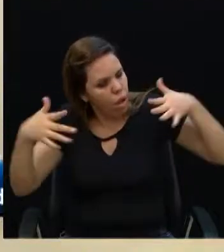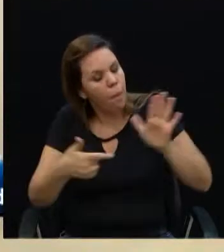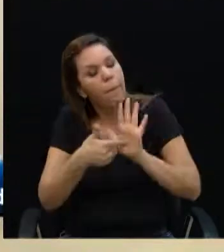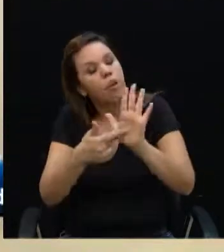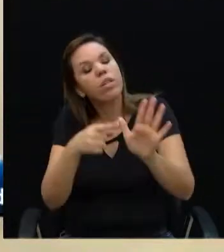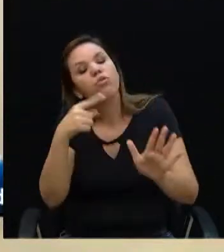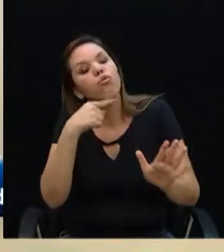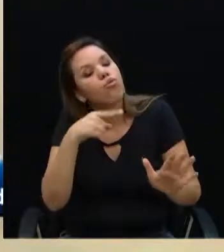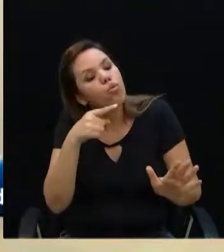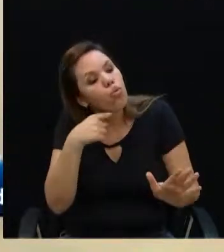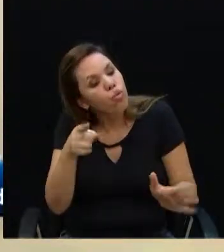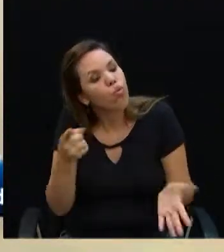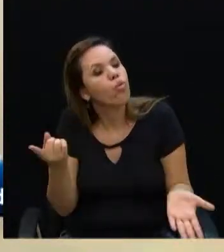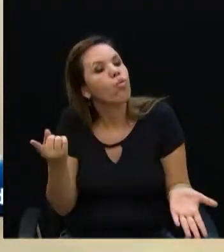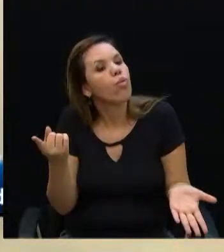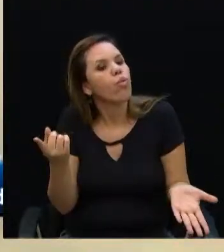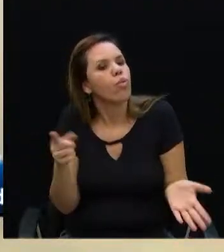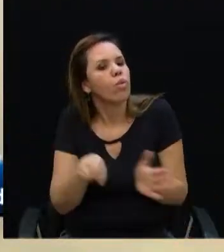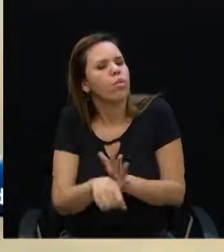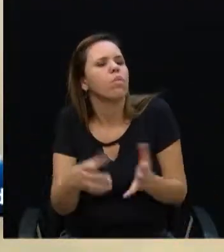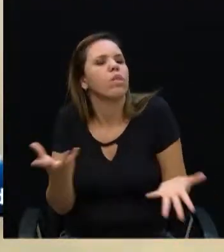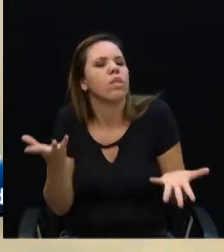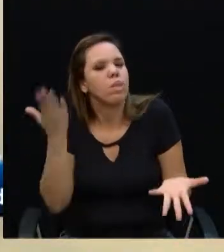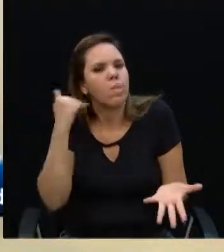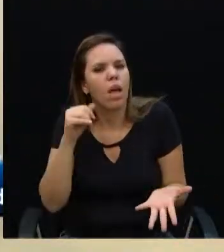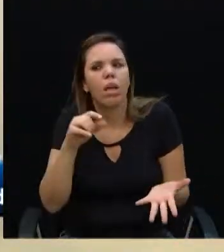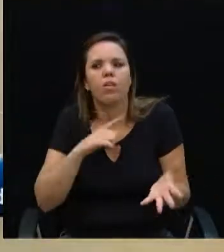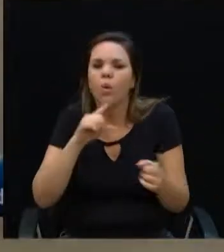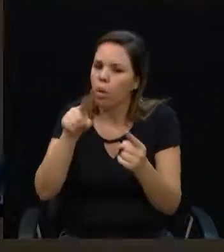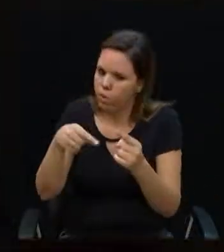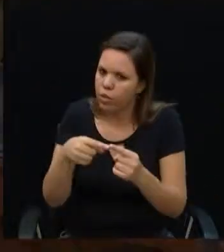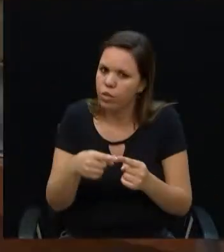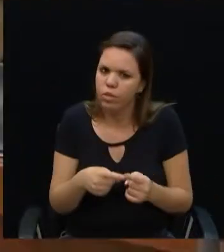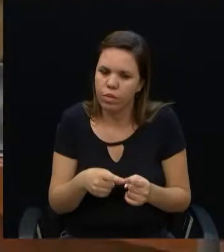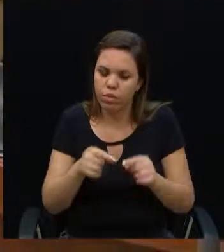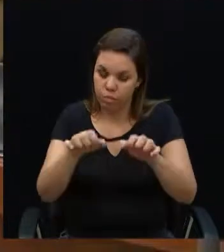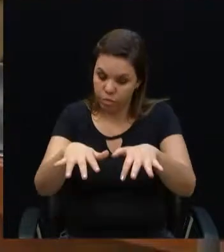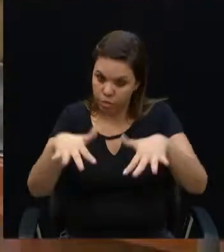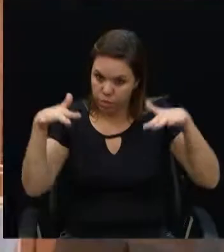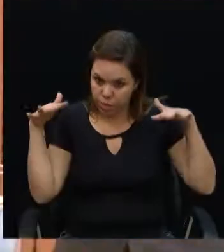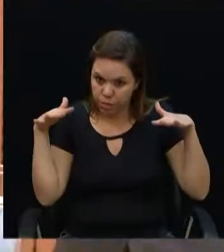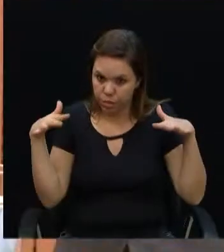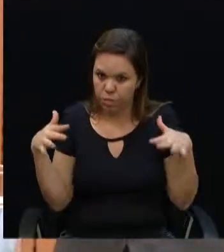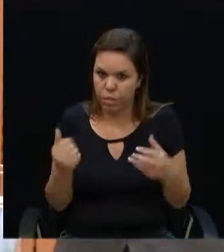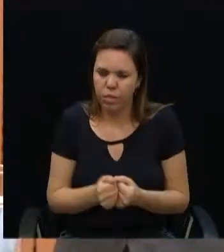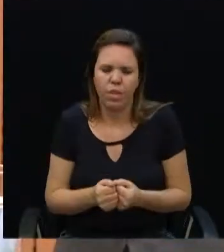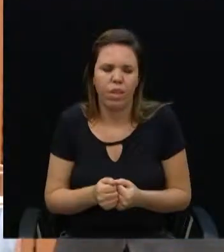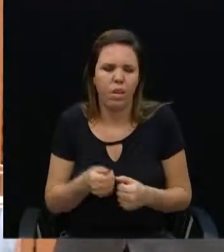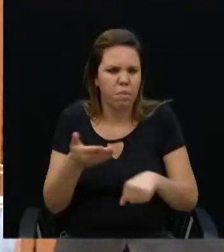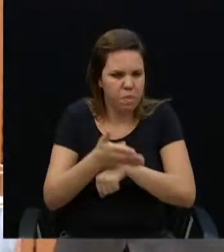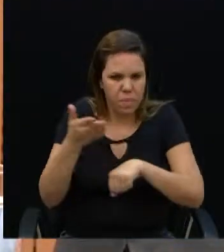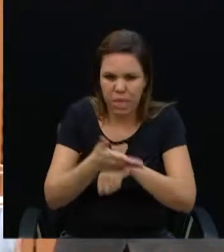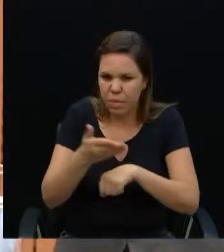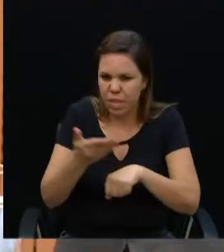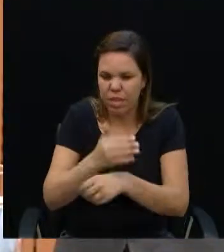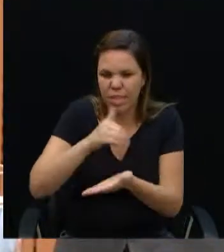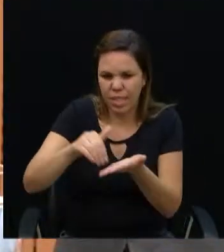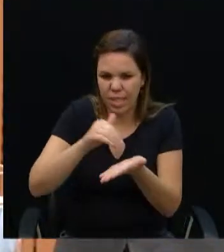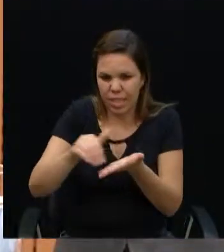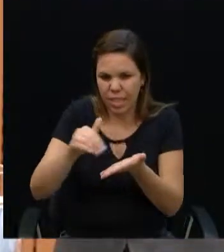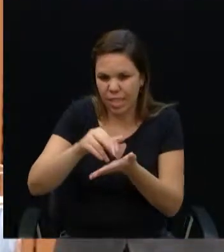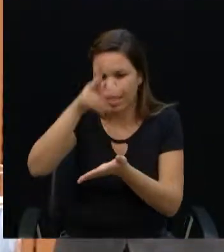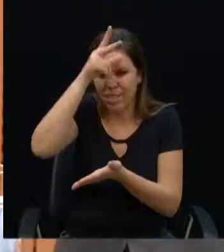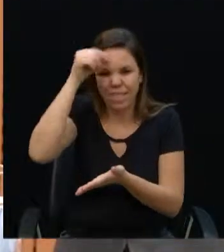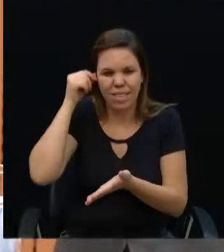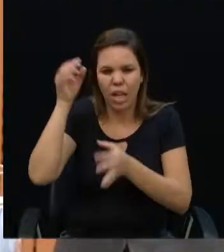seus questionamentos, as suas divergências, e eu acho que acaba atingindo o objetivo. A audiência pública contou com a participação do secretário